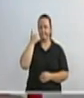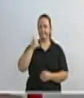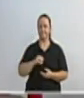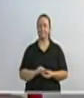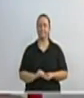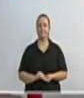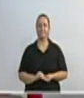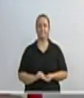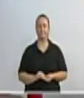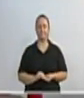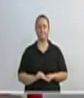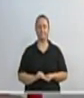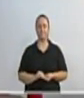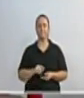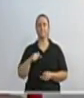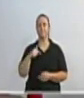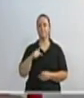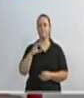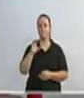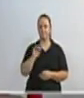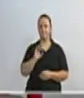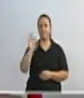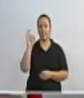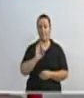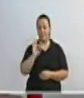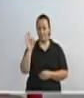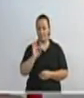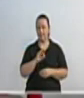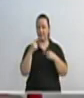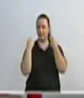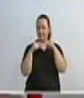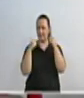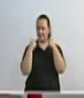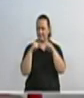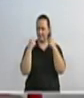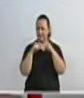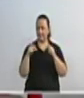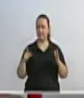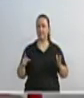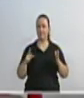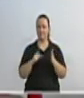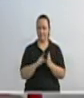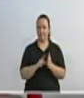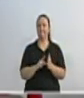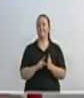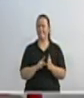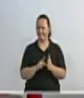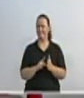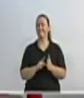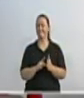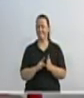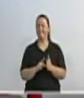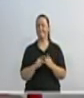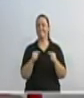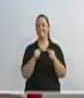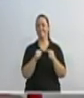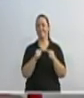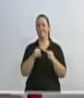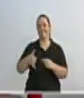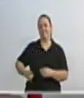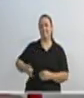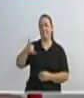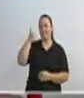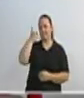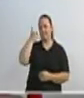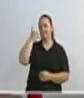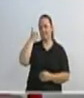que 70% das reclamações nos PROCONs eram todas elas relativas à telefonia